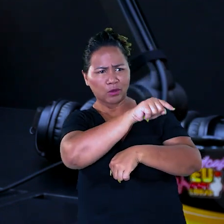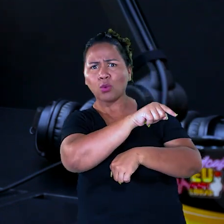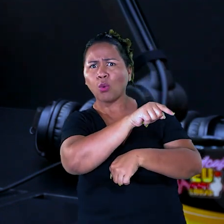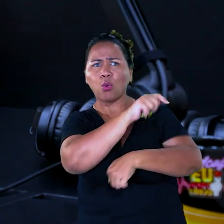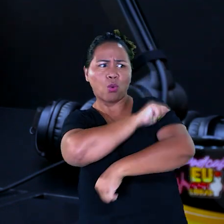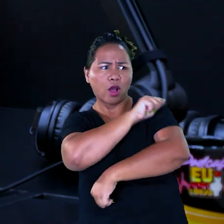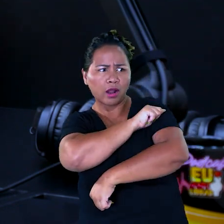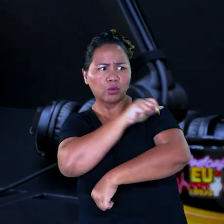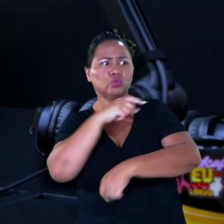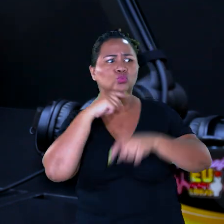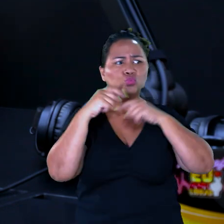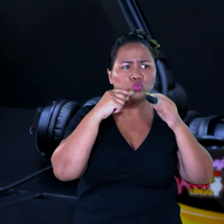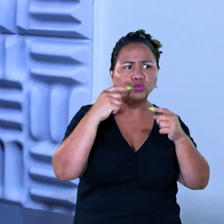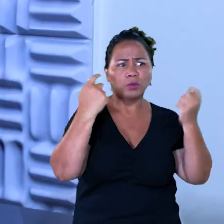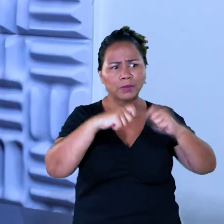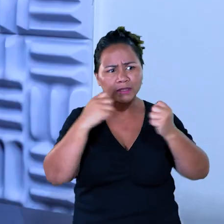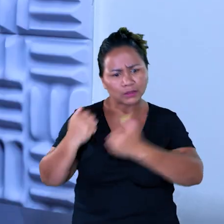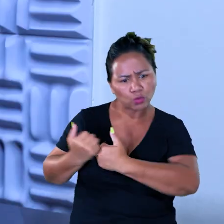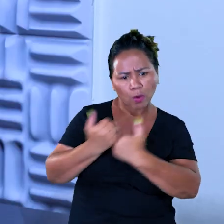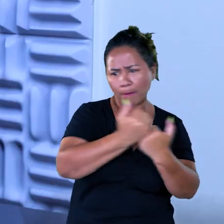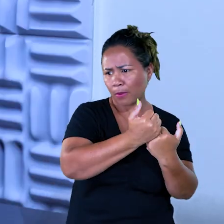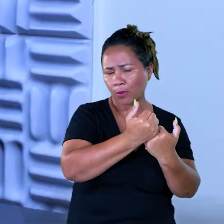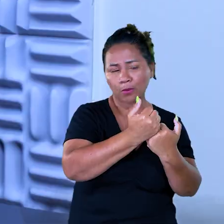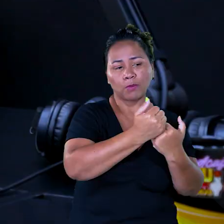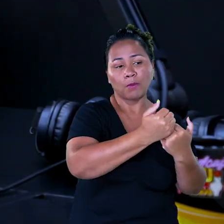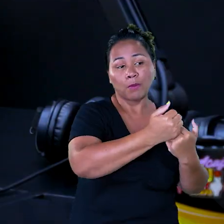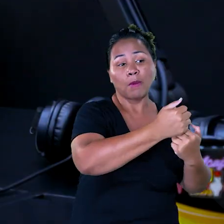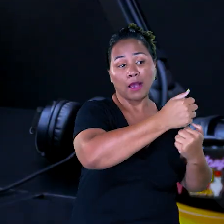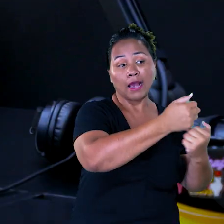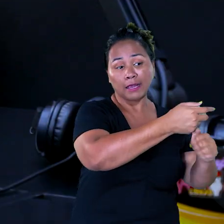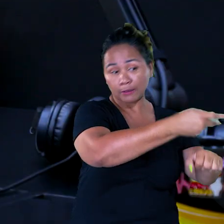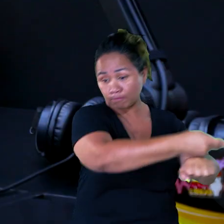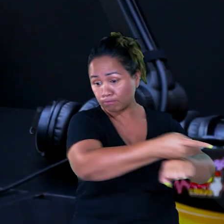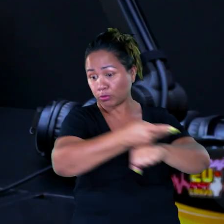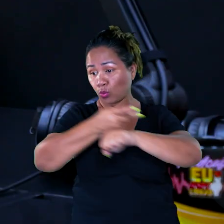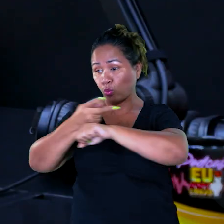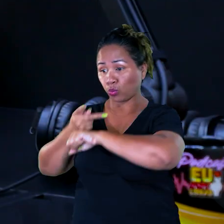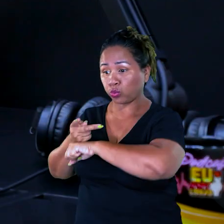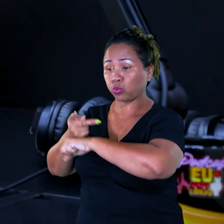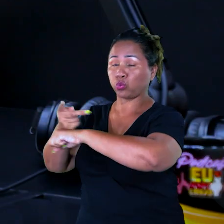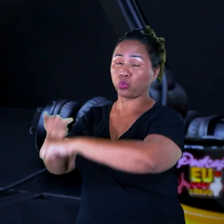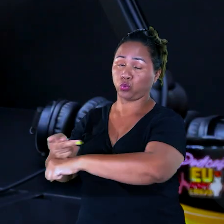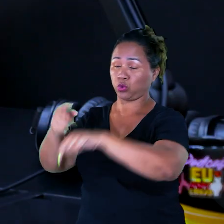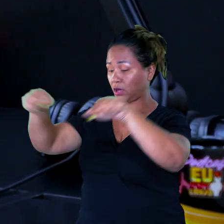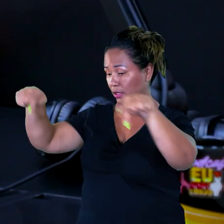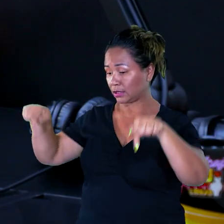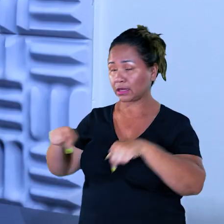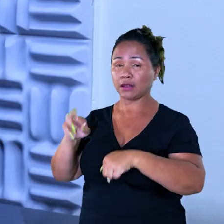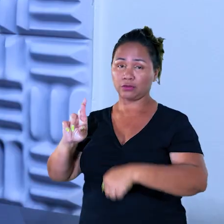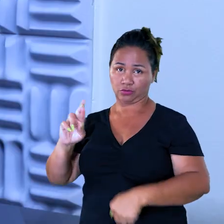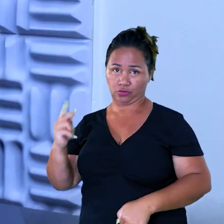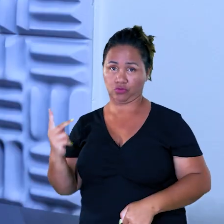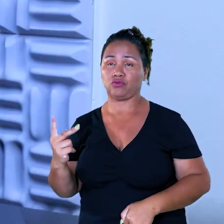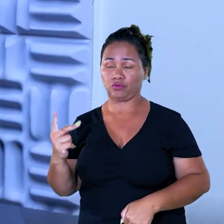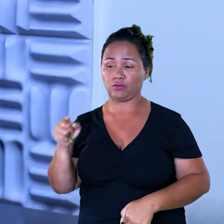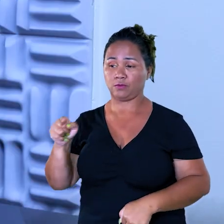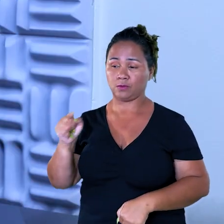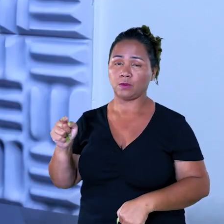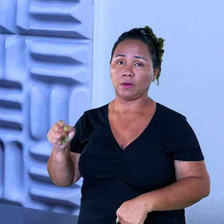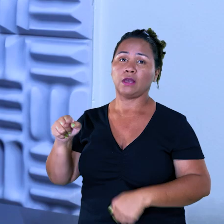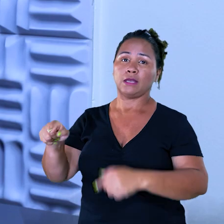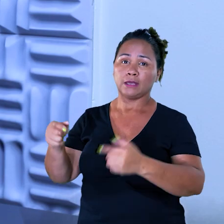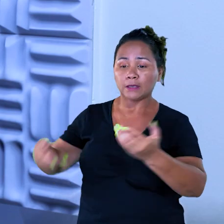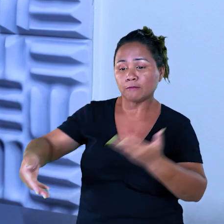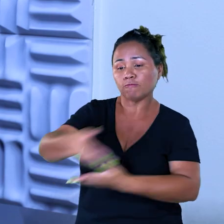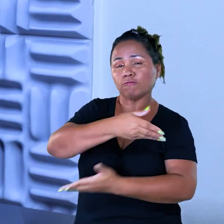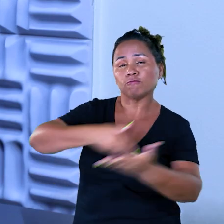horário contrário, ele vai lá participar É horário contrário. Horário contrário, de reforço. Só que não tem. Né? Então, E são matérias, né? Ele